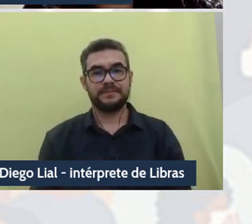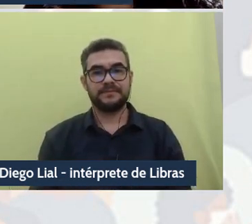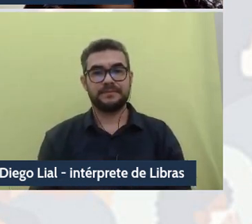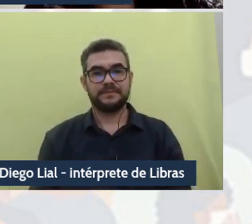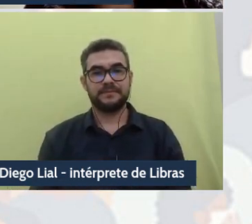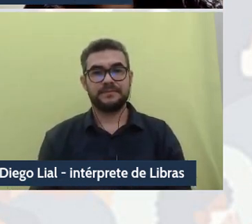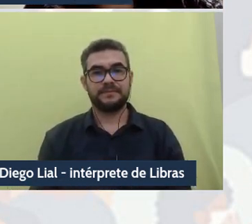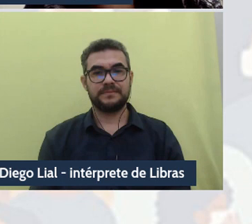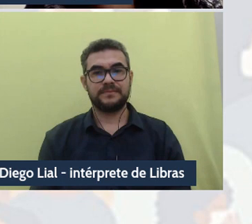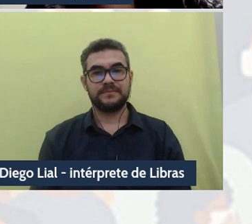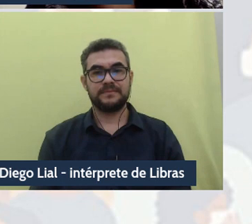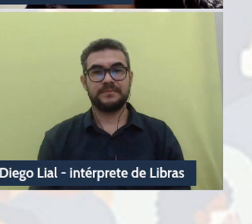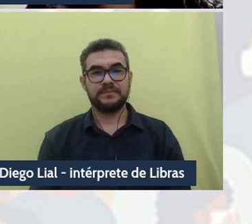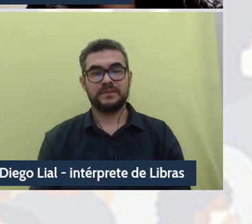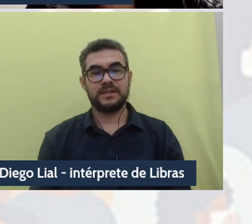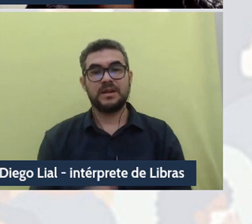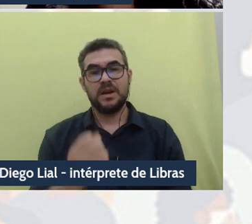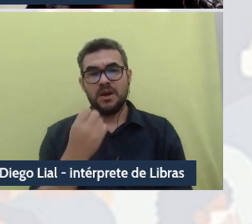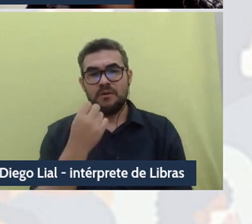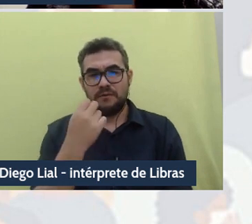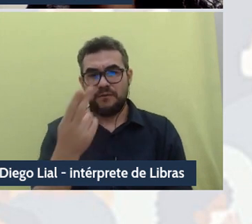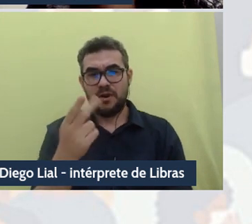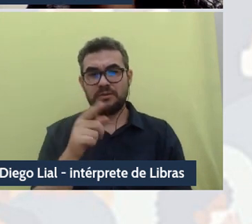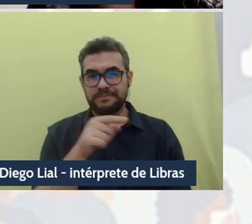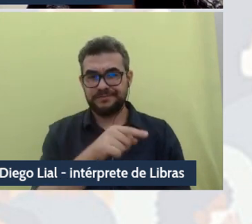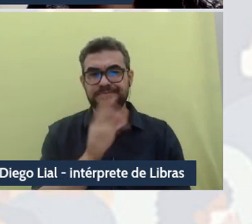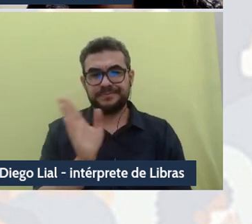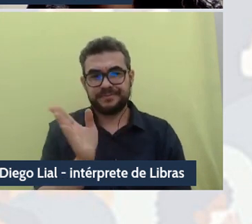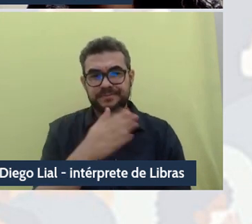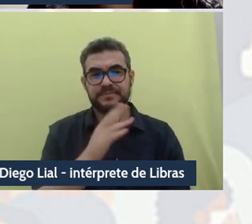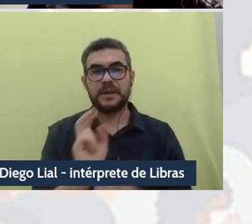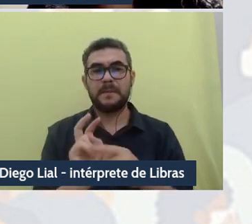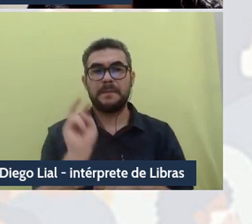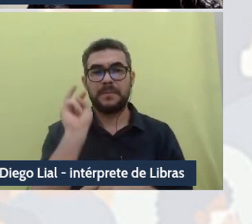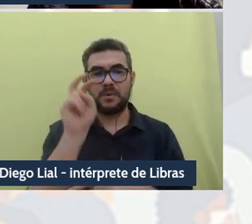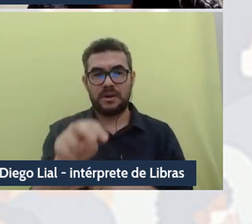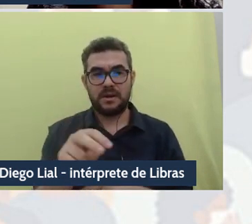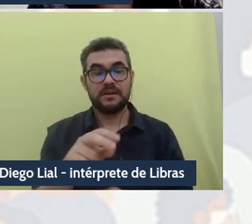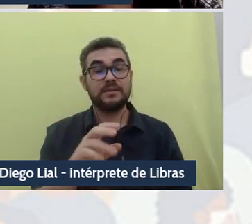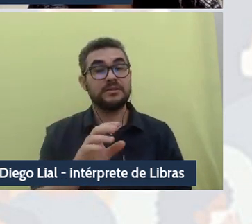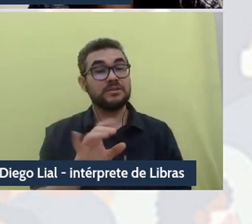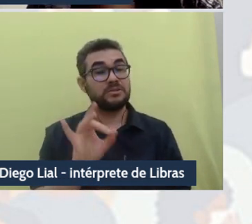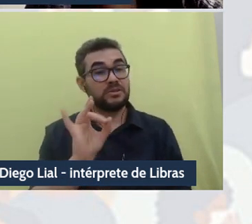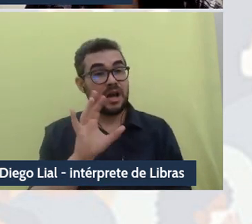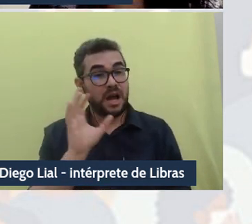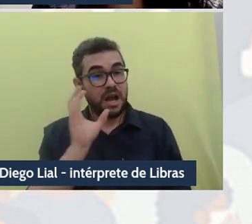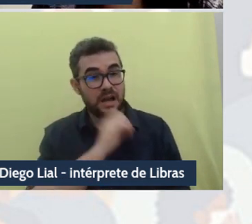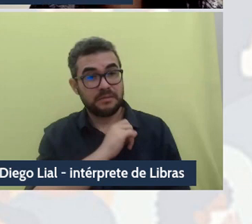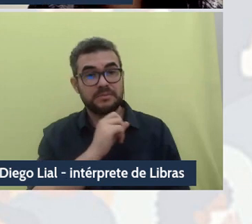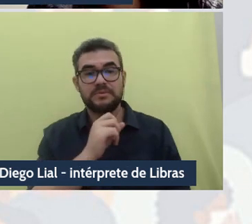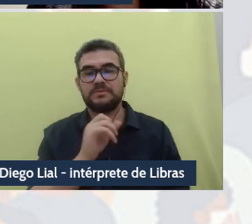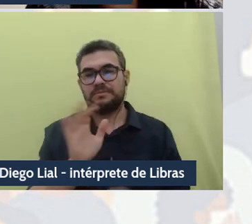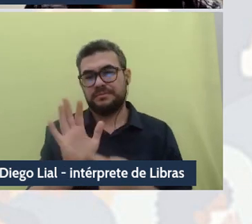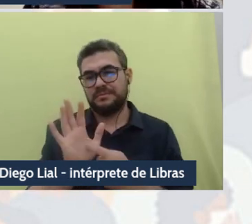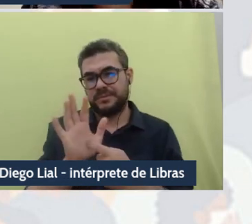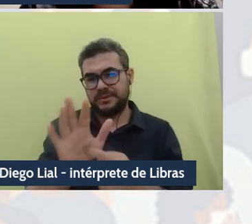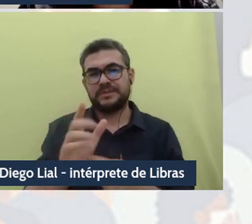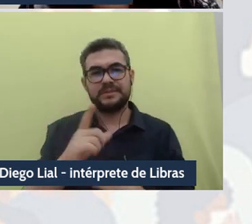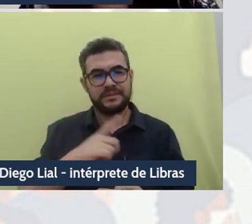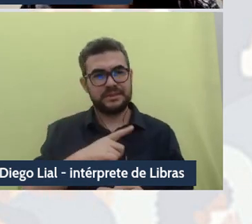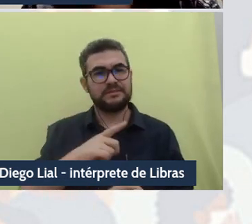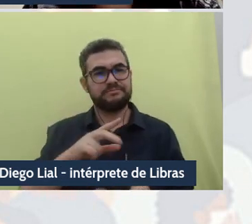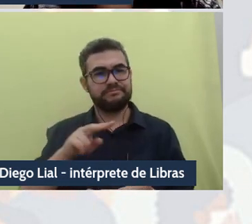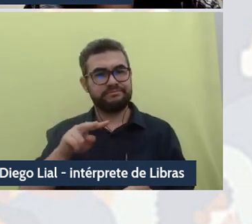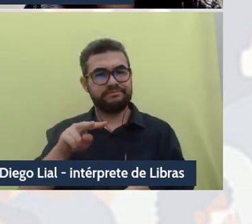pular essa parte aqui, mas isso aqui é só para mostrar que existem atitudes responsivas diferentes em